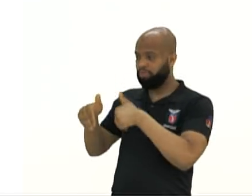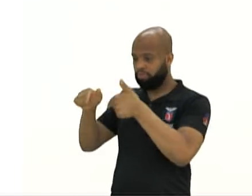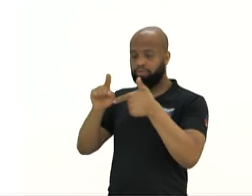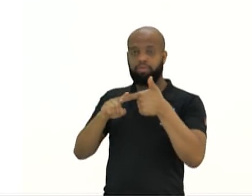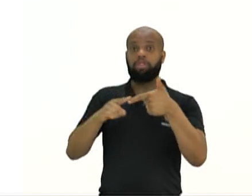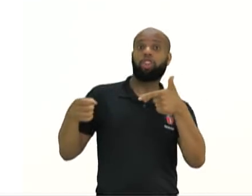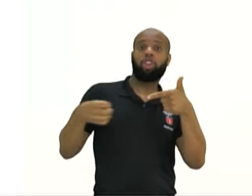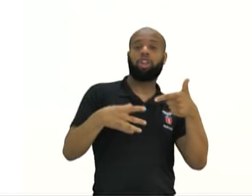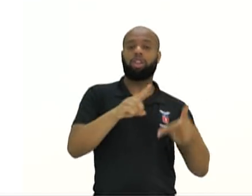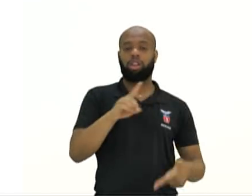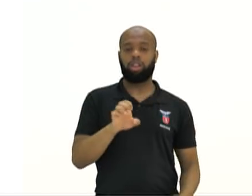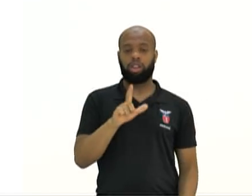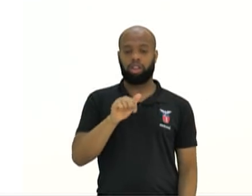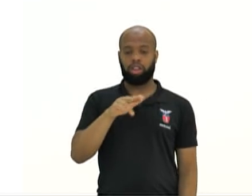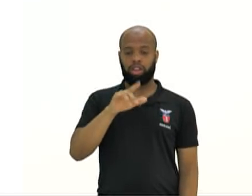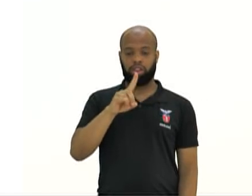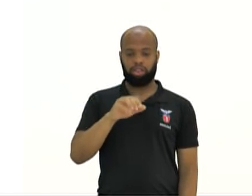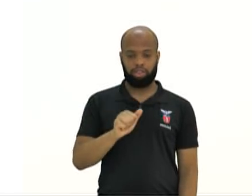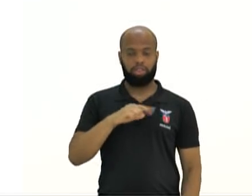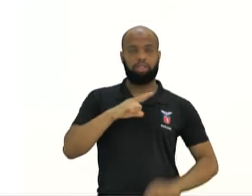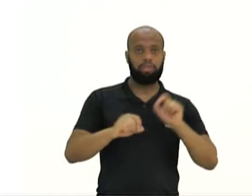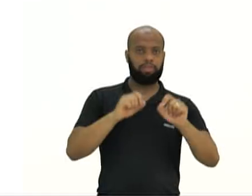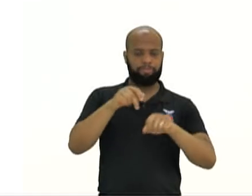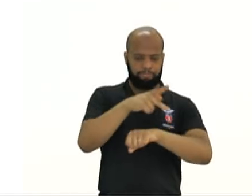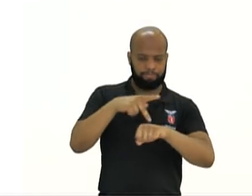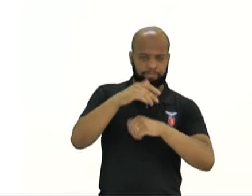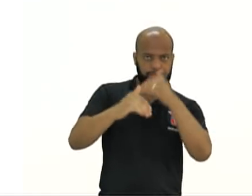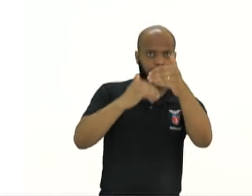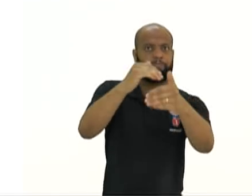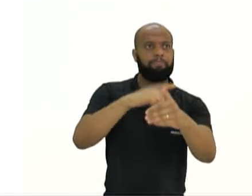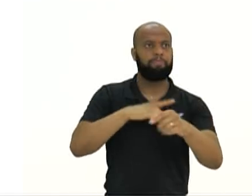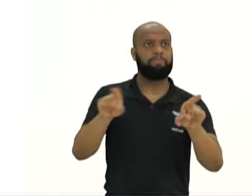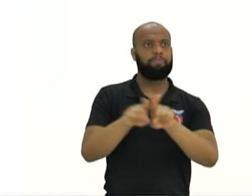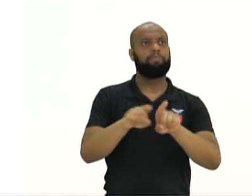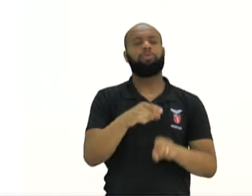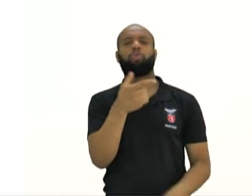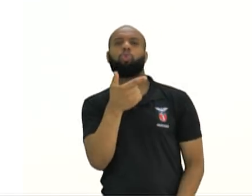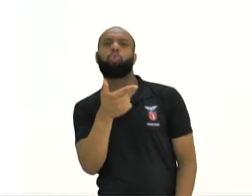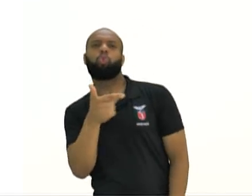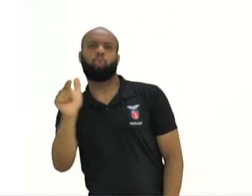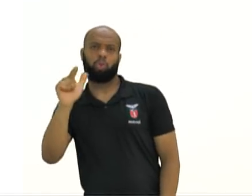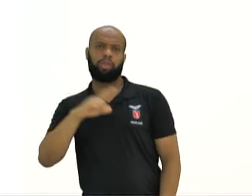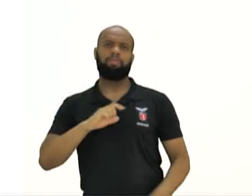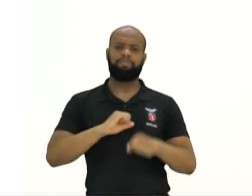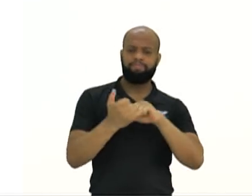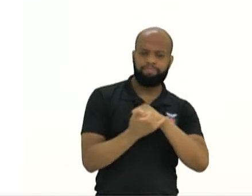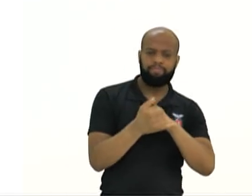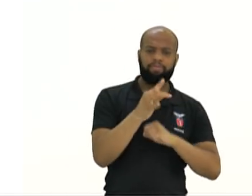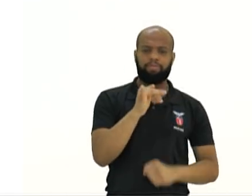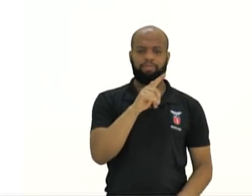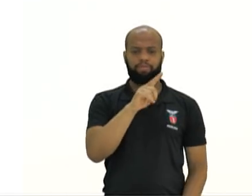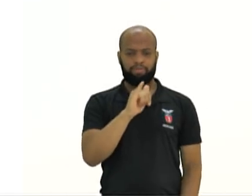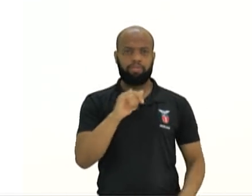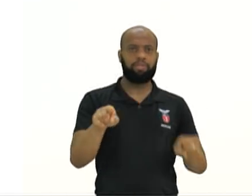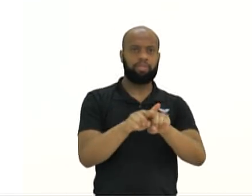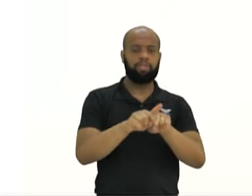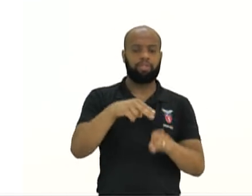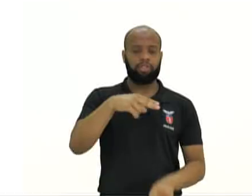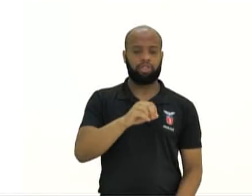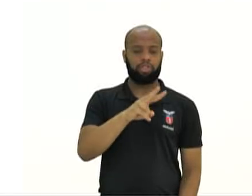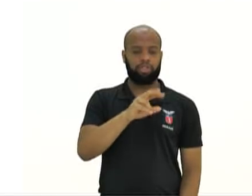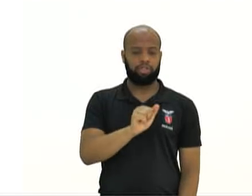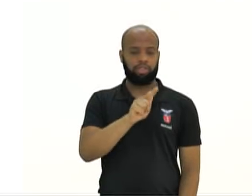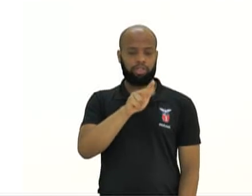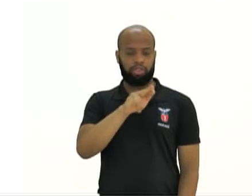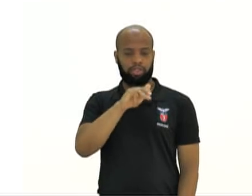são os países mais desenvolvidos, seguidos aí por Papua Nova Guiné e Ilhas Fiji, que estão em